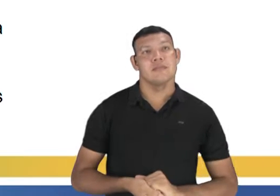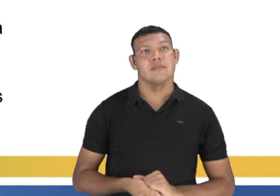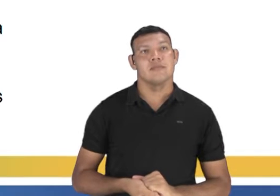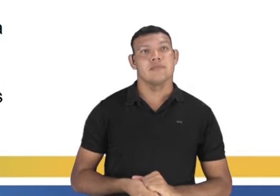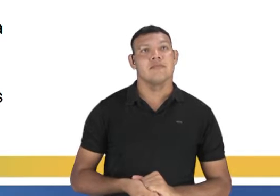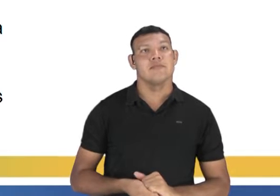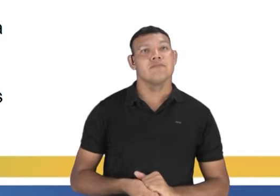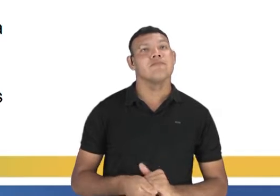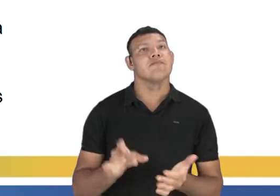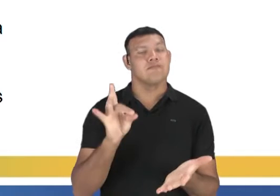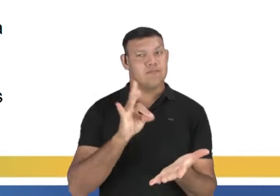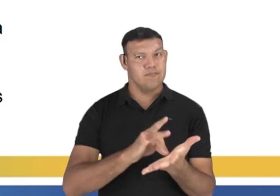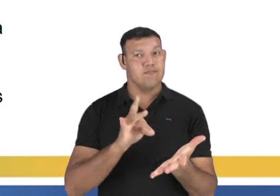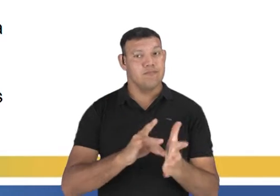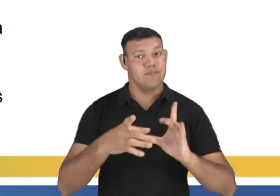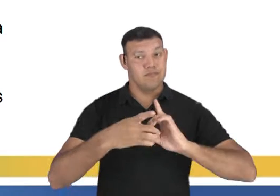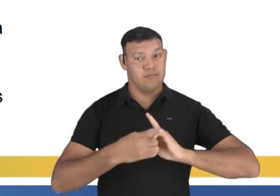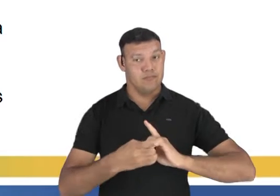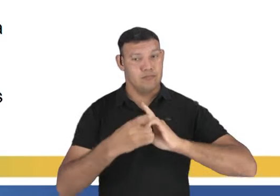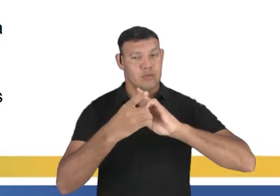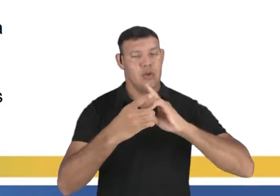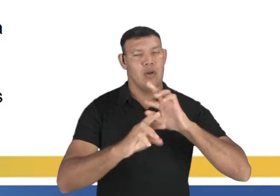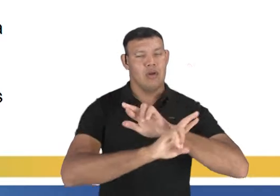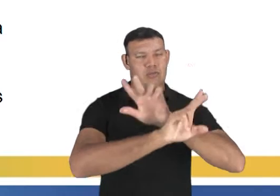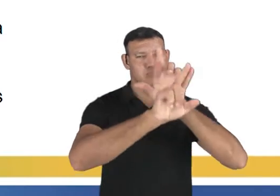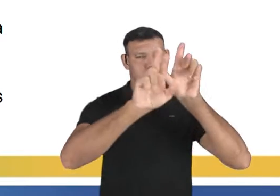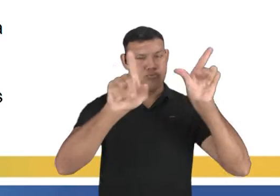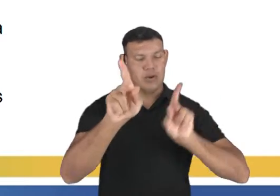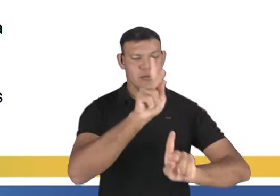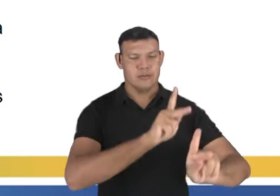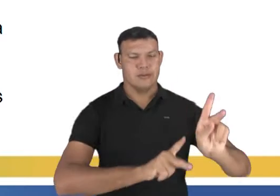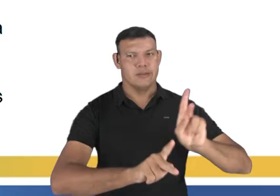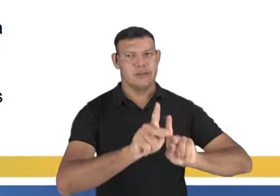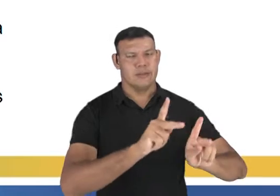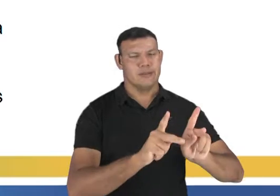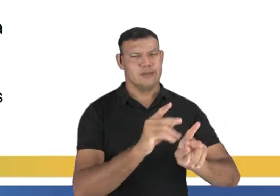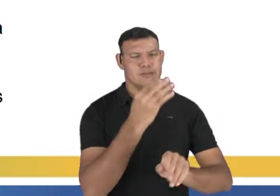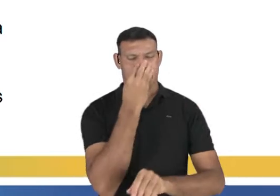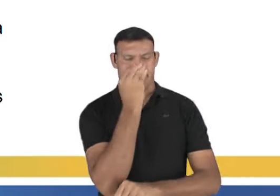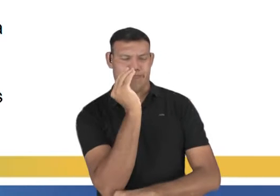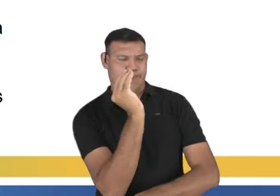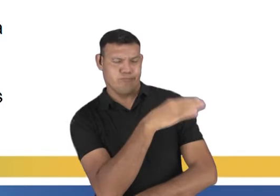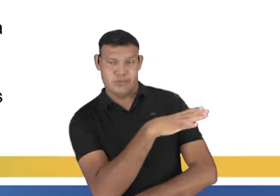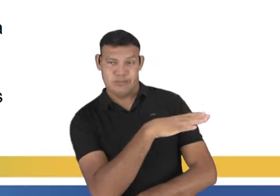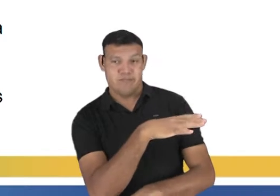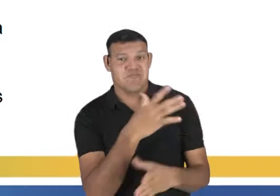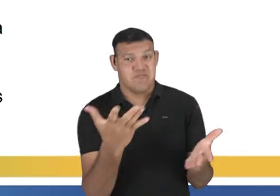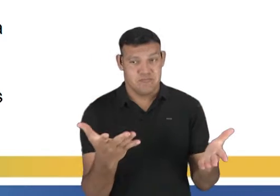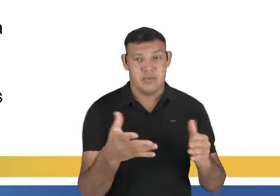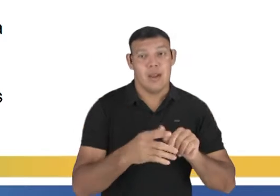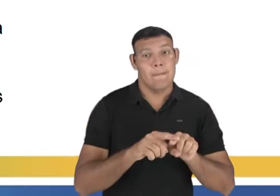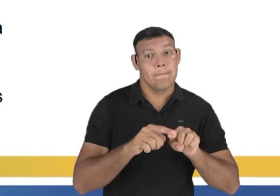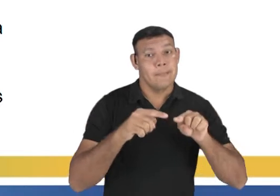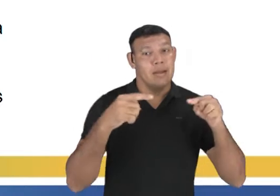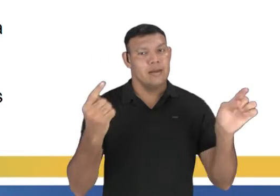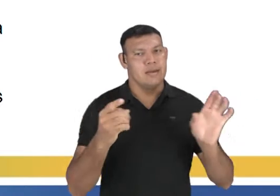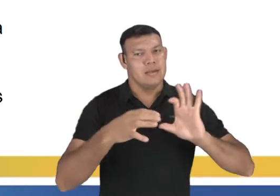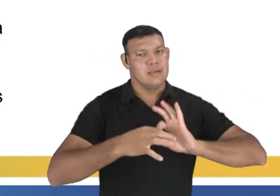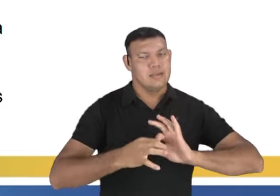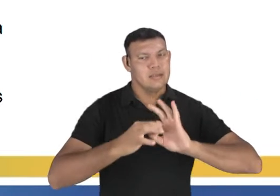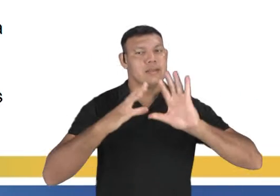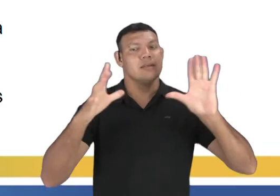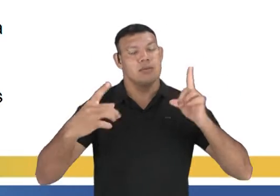É verdade que nas democracias o povo parece fazer o que quer, mas a